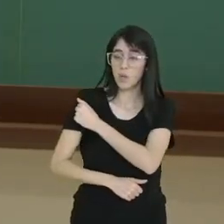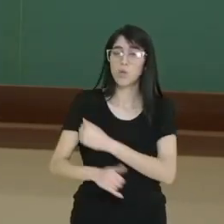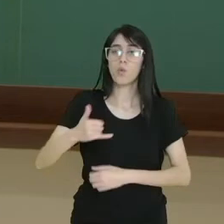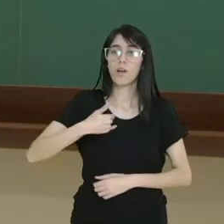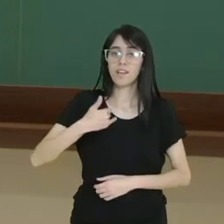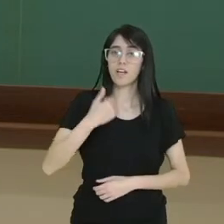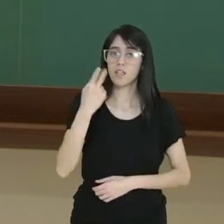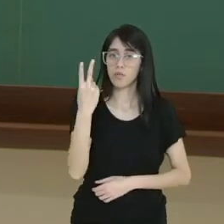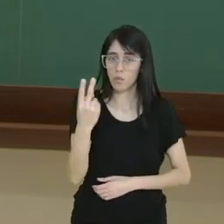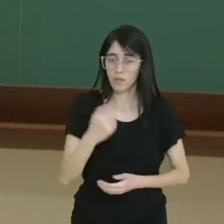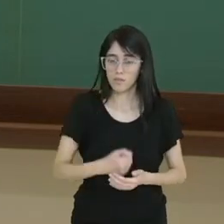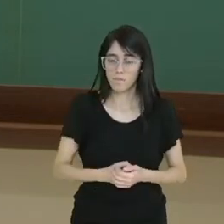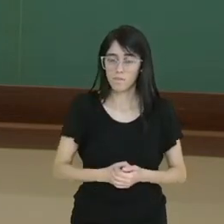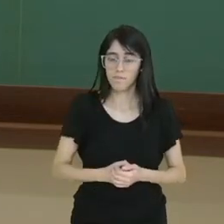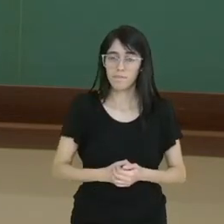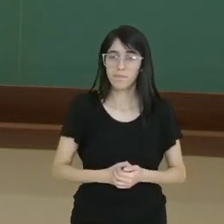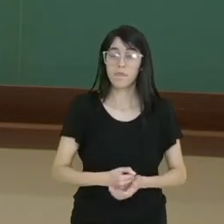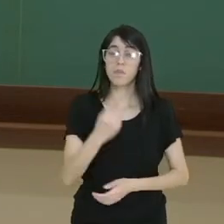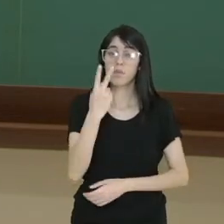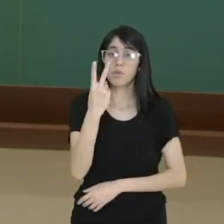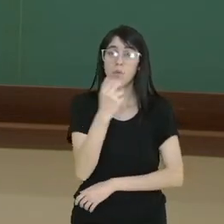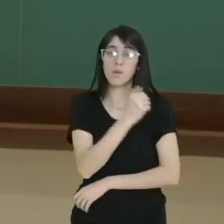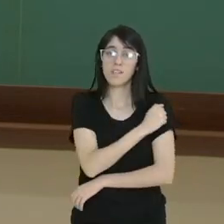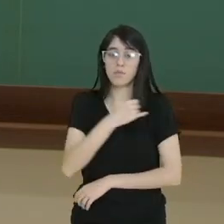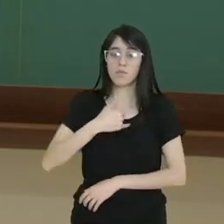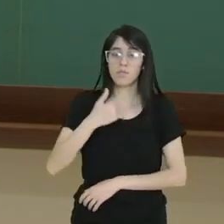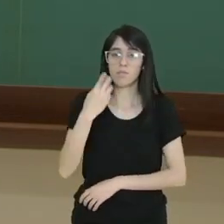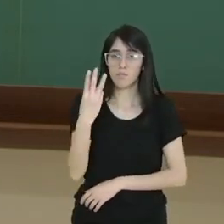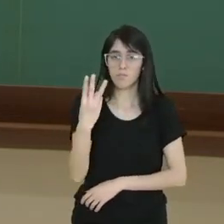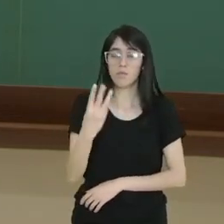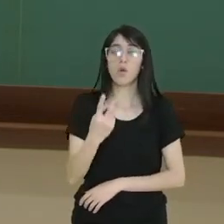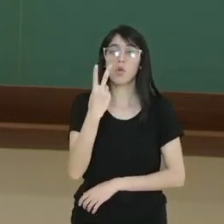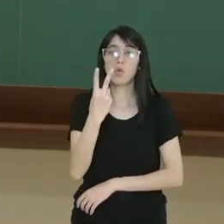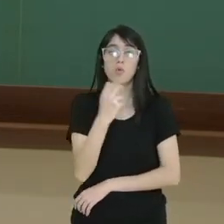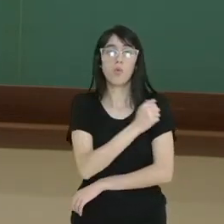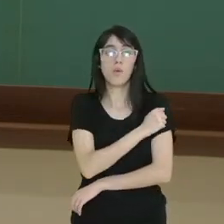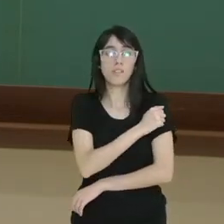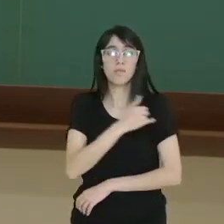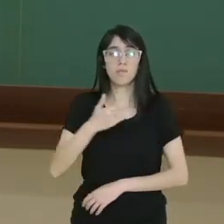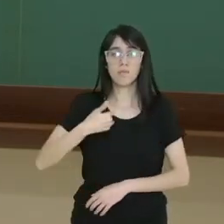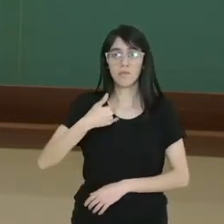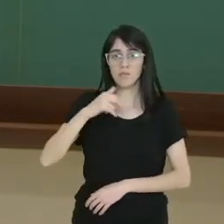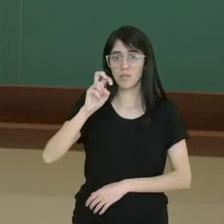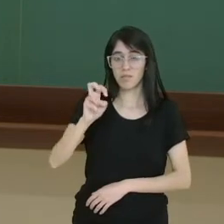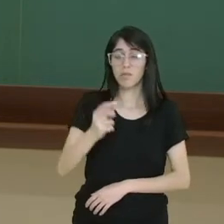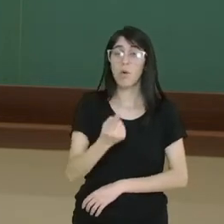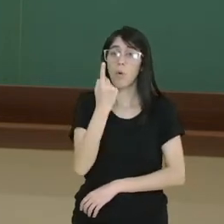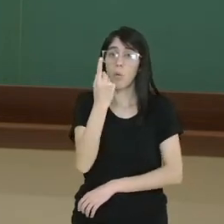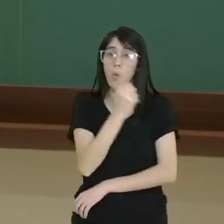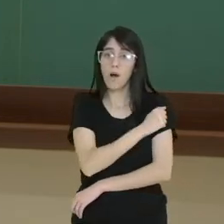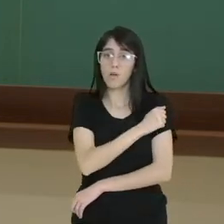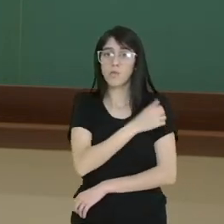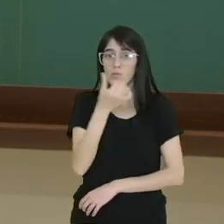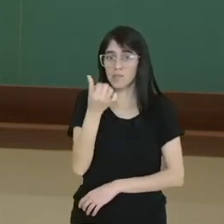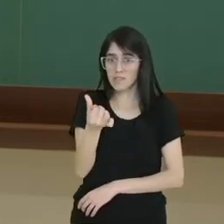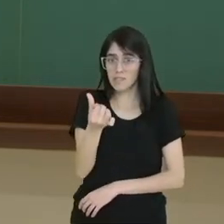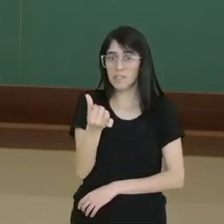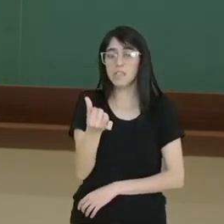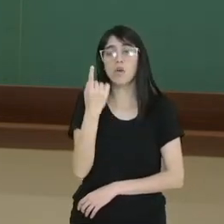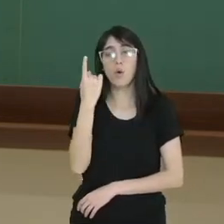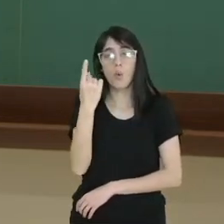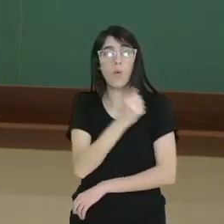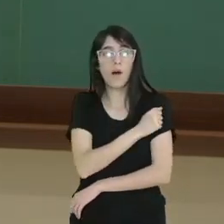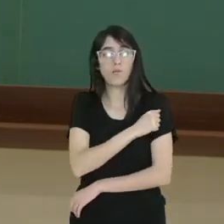2 anos, dois alunos que têm três, dois alunos que têm cinco, um que tem seis, um sete e um oito. Como é que eu